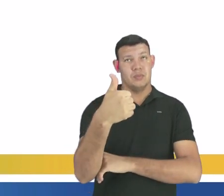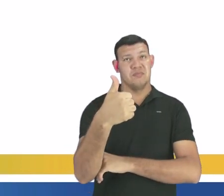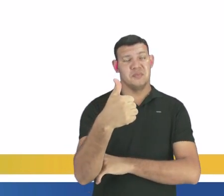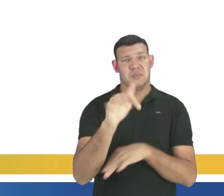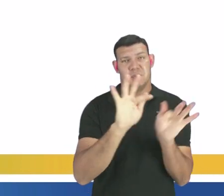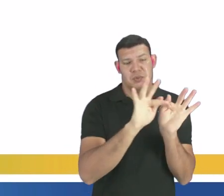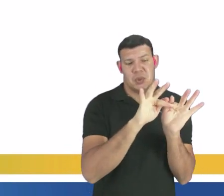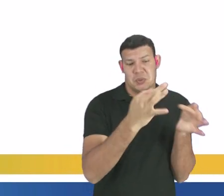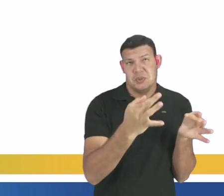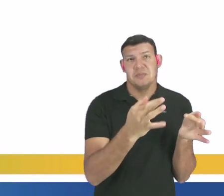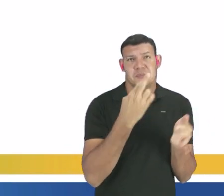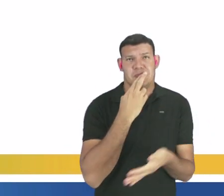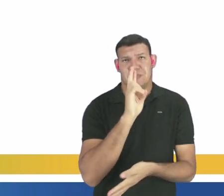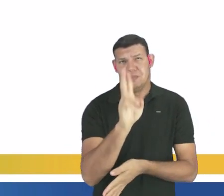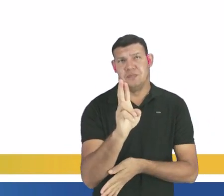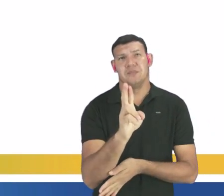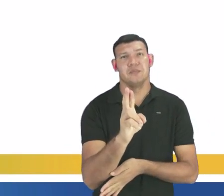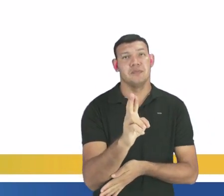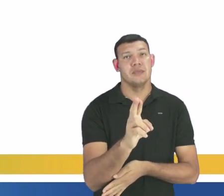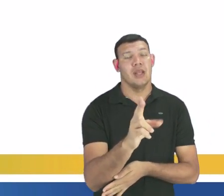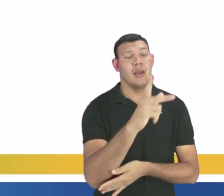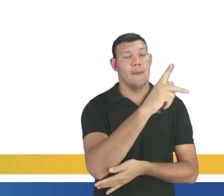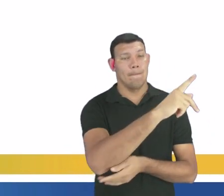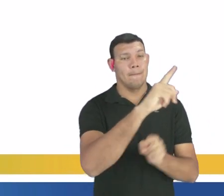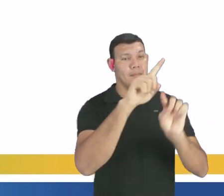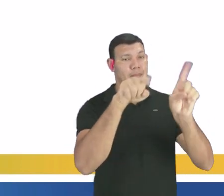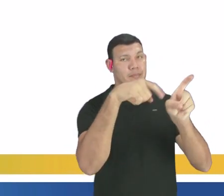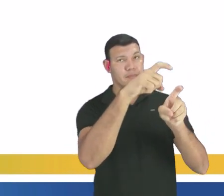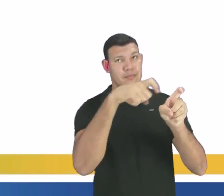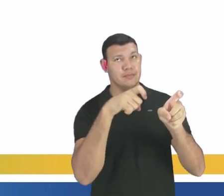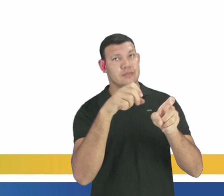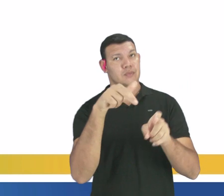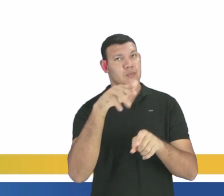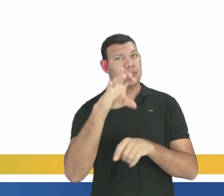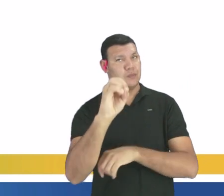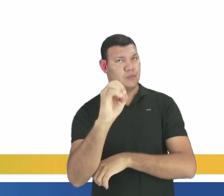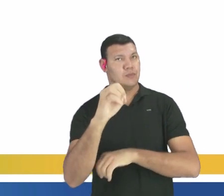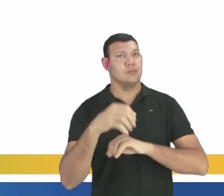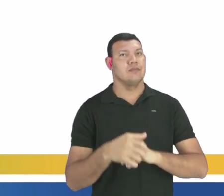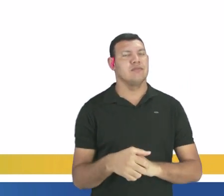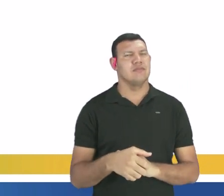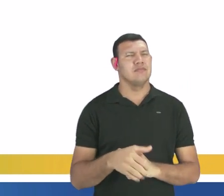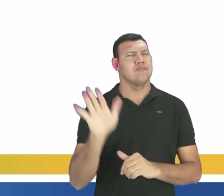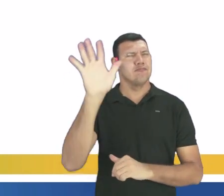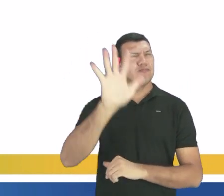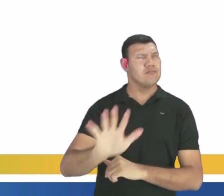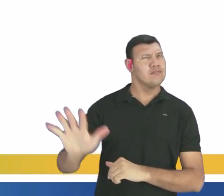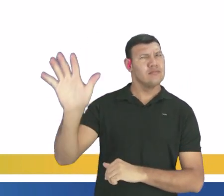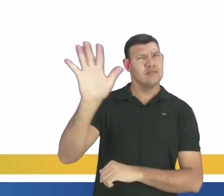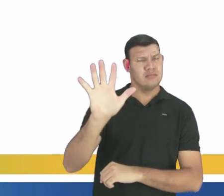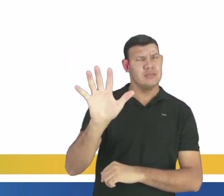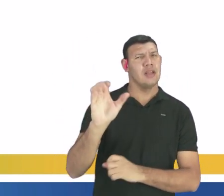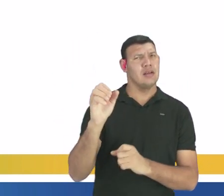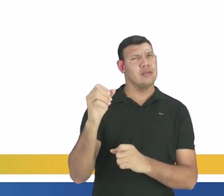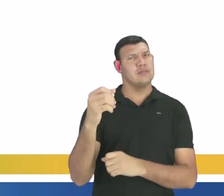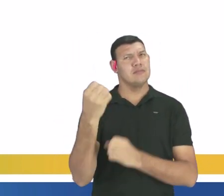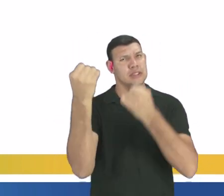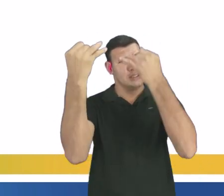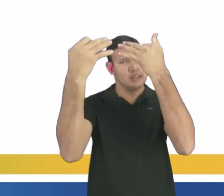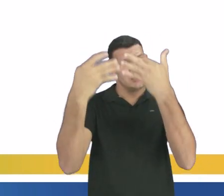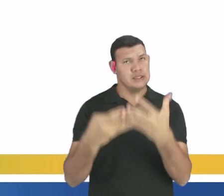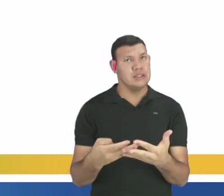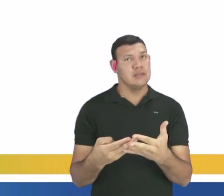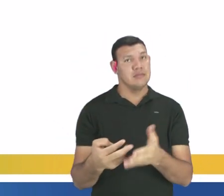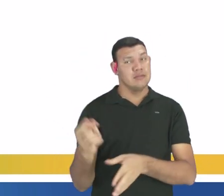simples da equação quando a minha p de x for igual a 0. De modo geral, dizemos que